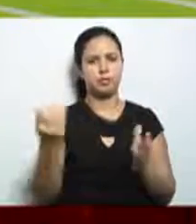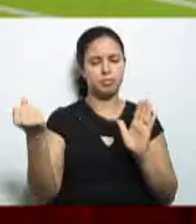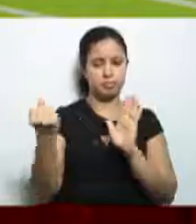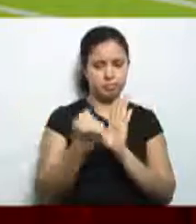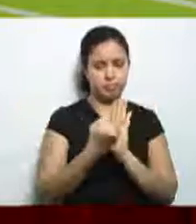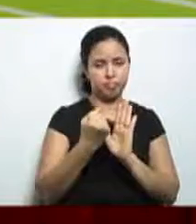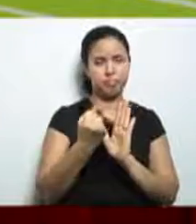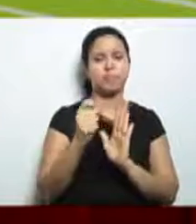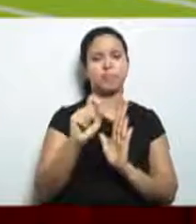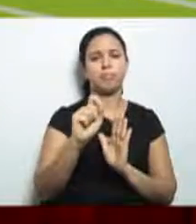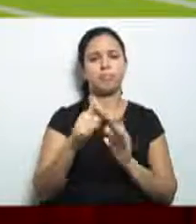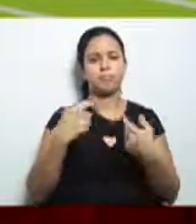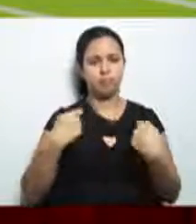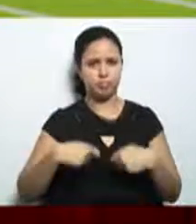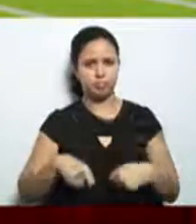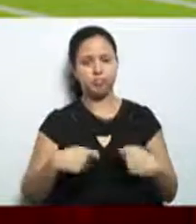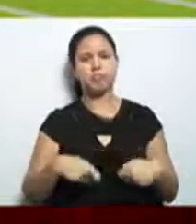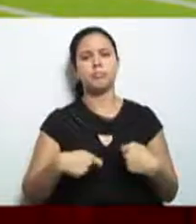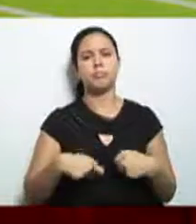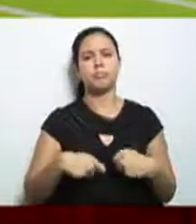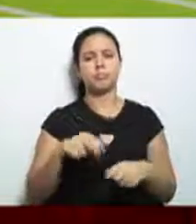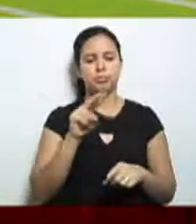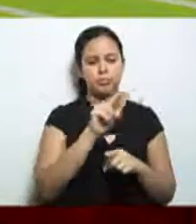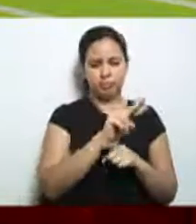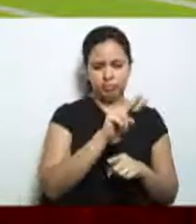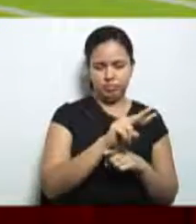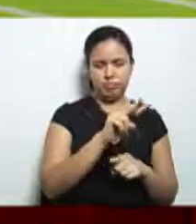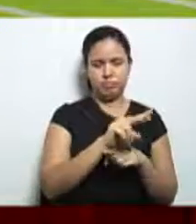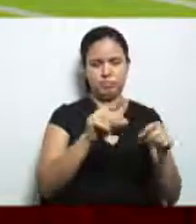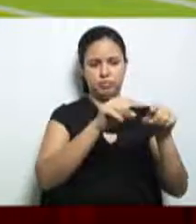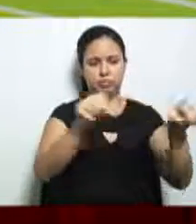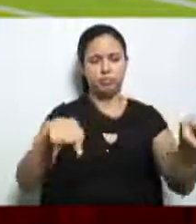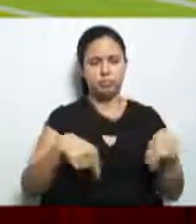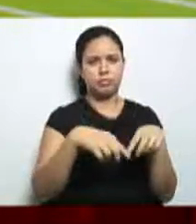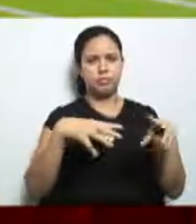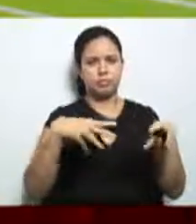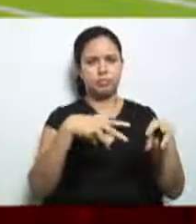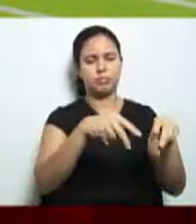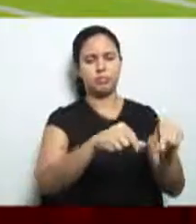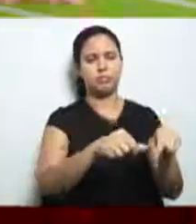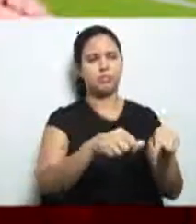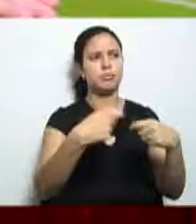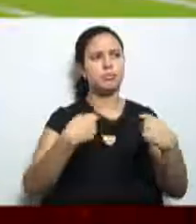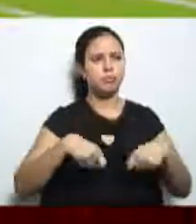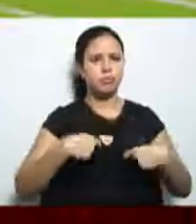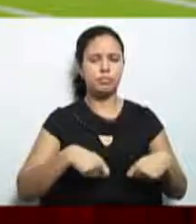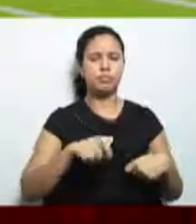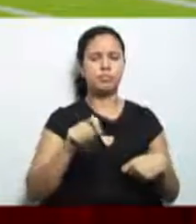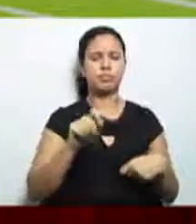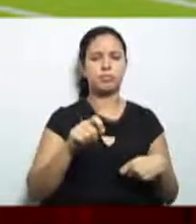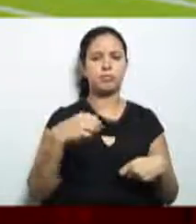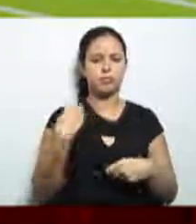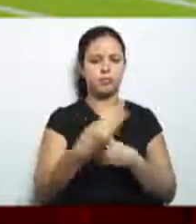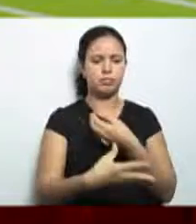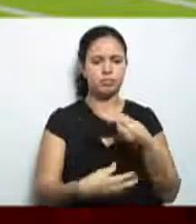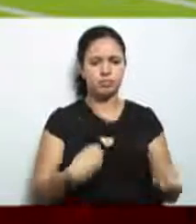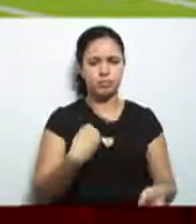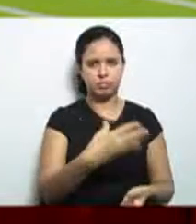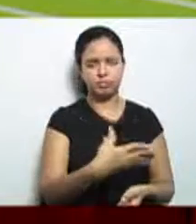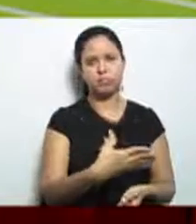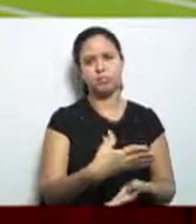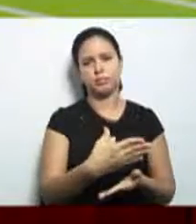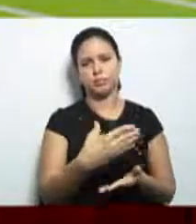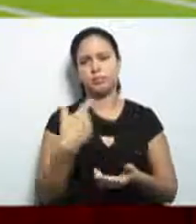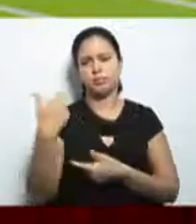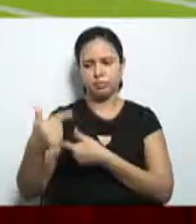marcada por essa necessidade. A proteção e a terra que o senhor feudal me cede e eu preciso dar a maior parte da minha produção para ele,